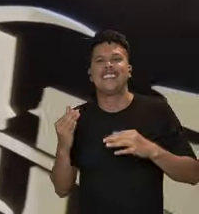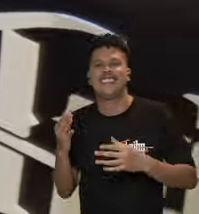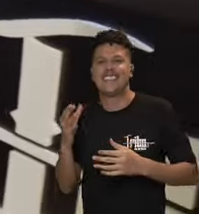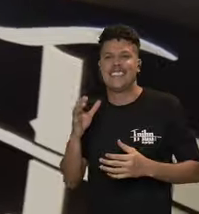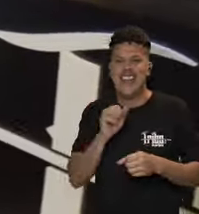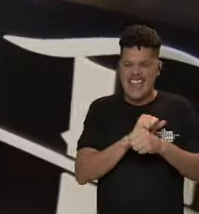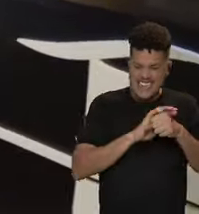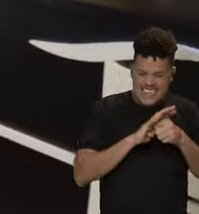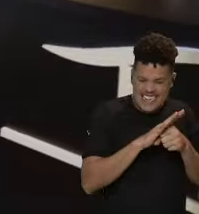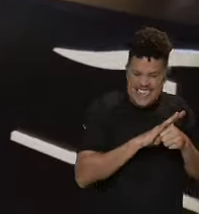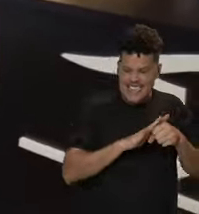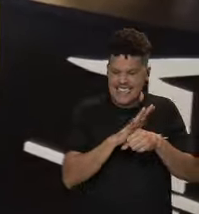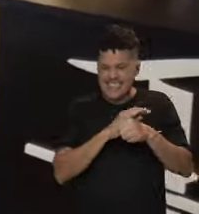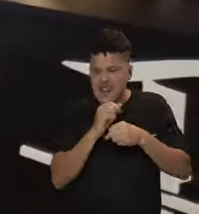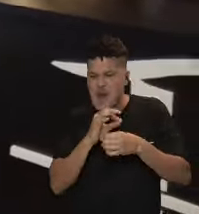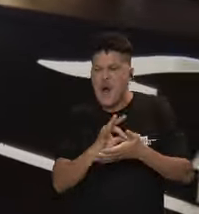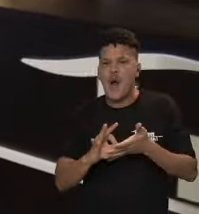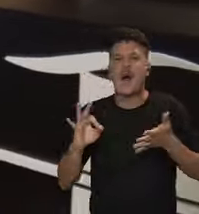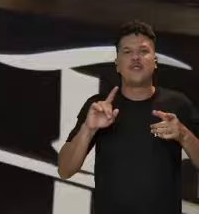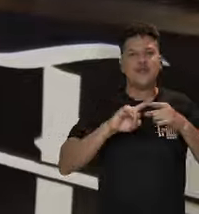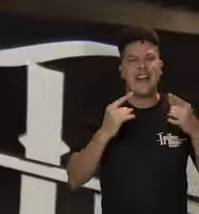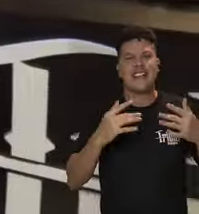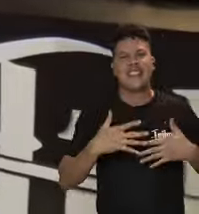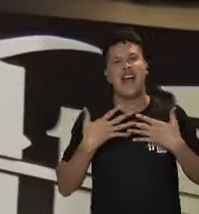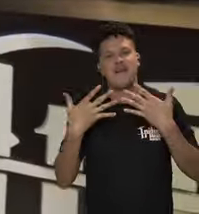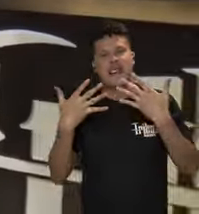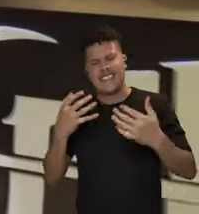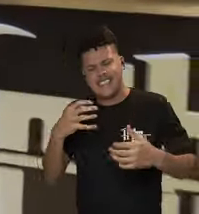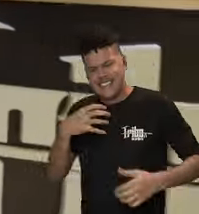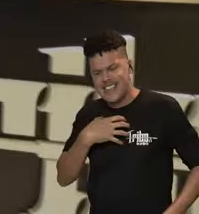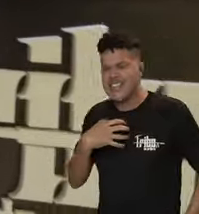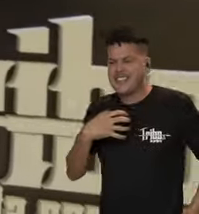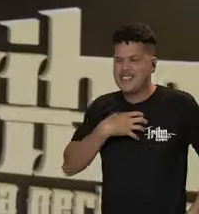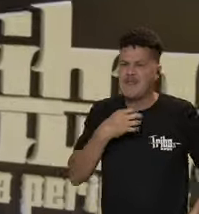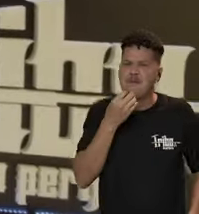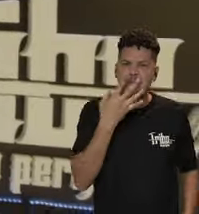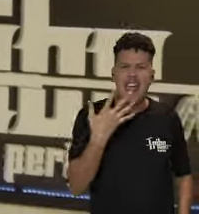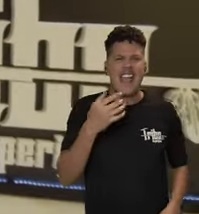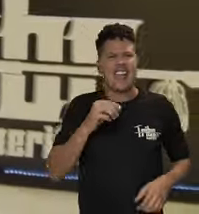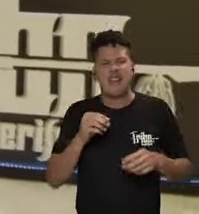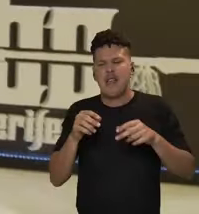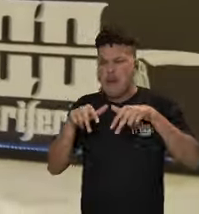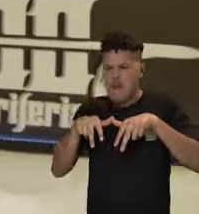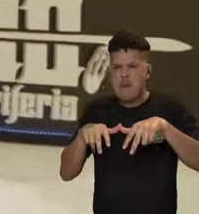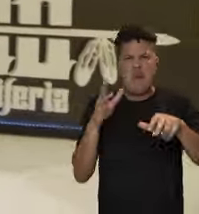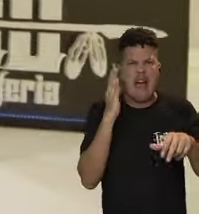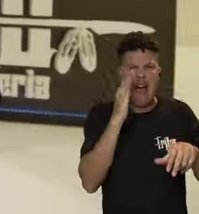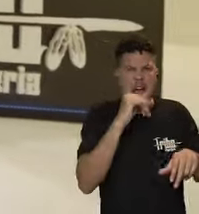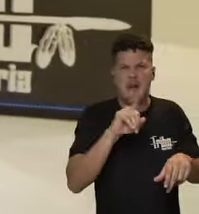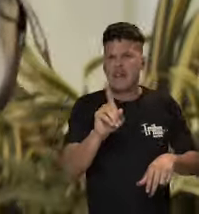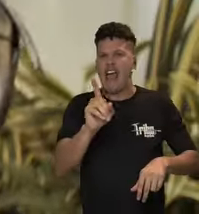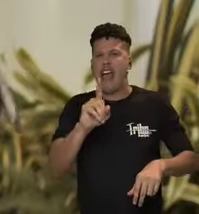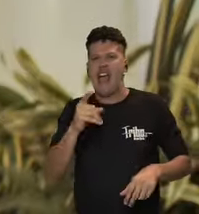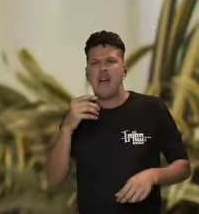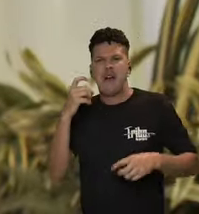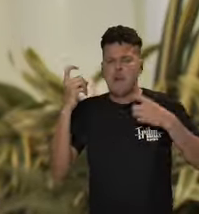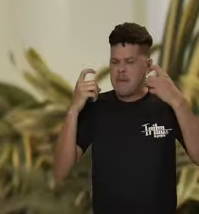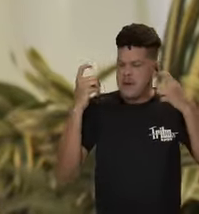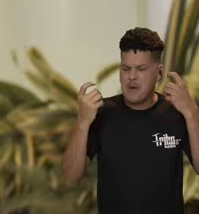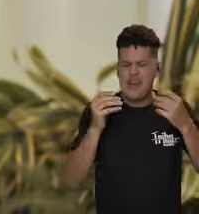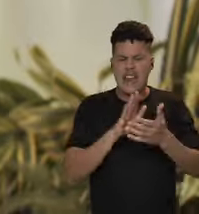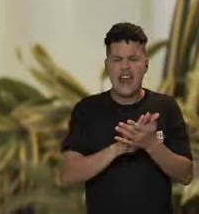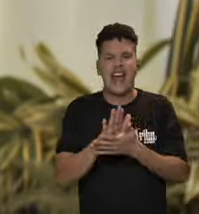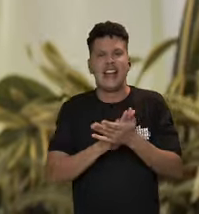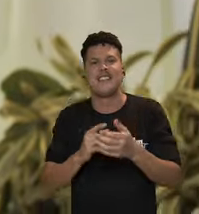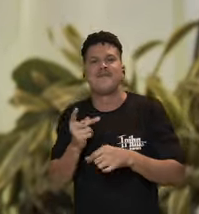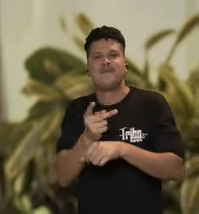apaixonada. Se sente bem ou mal acompanhada. Não quer ninguém, não liga mais pra nada, não.